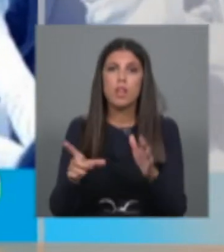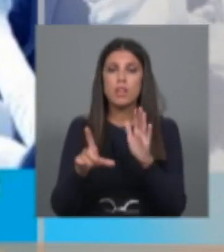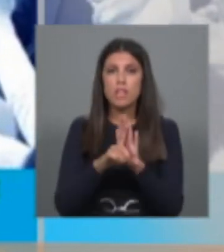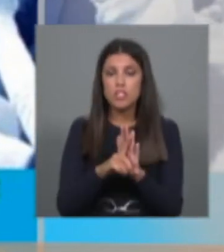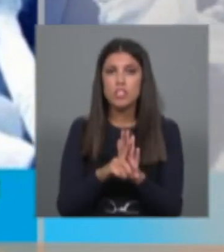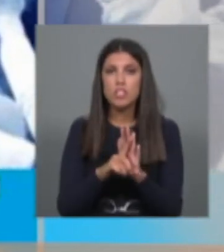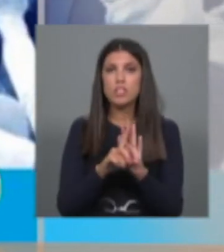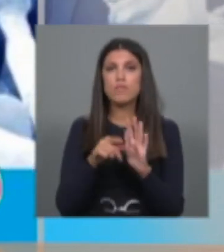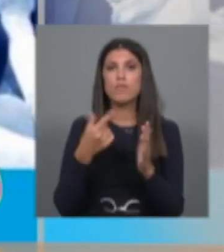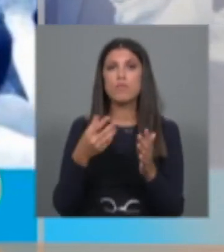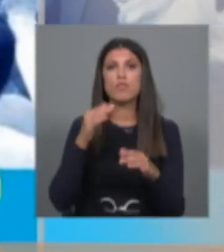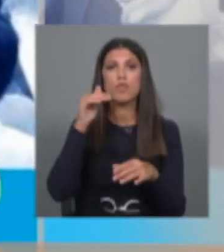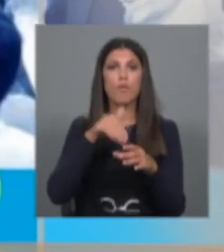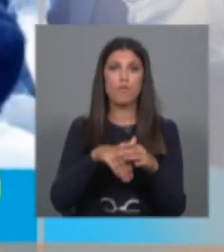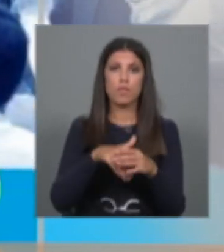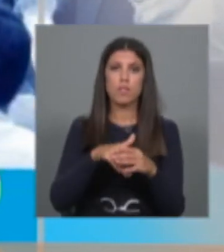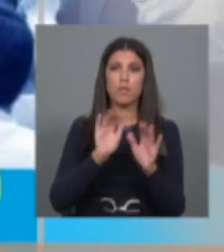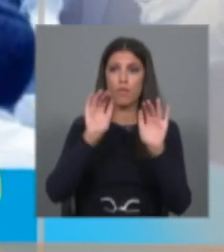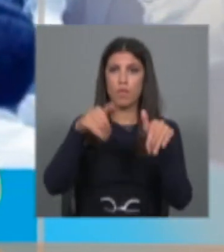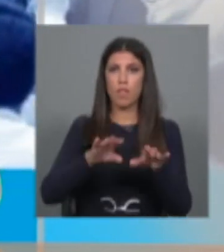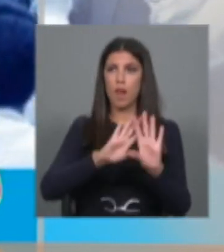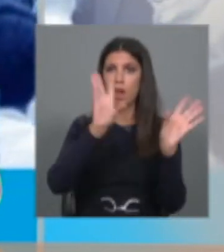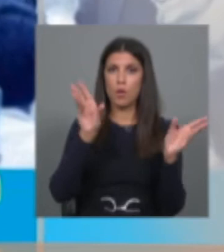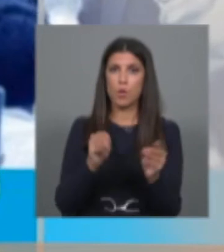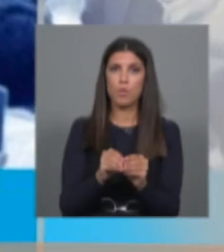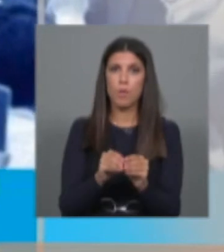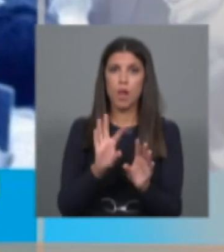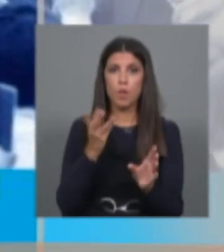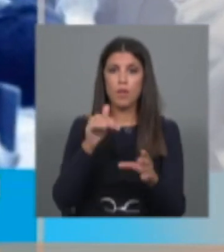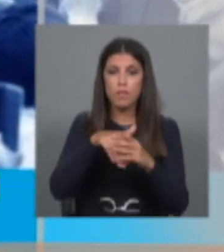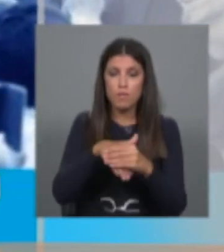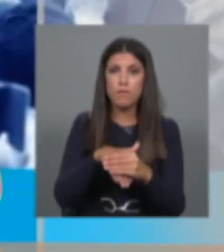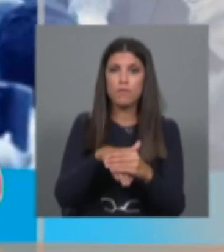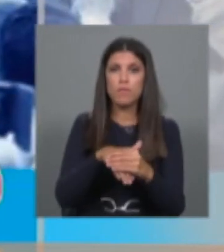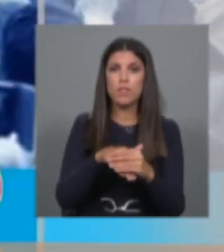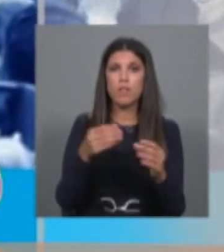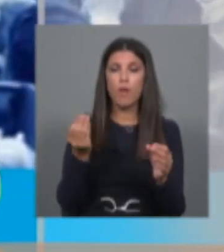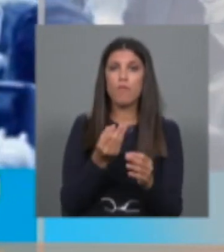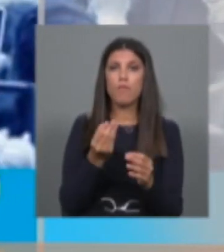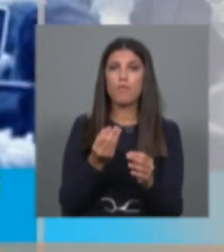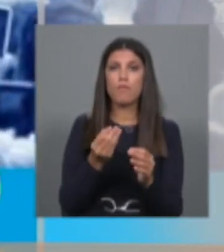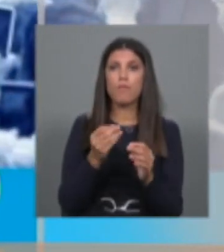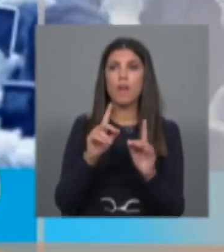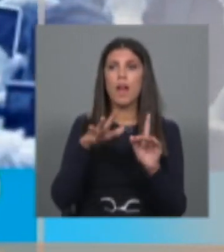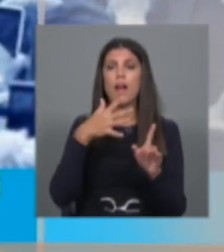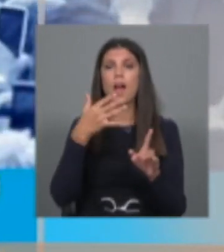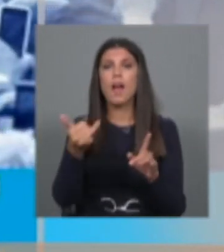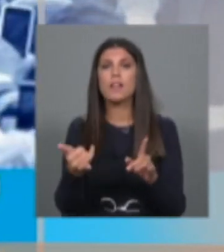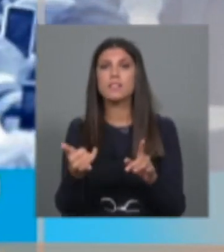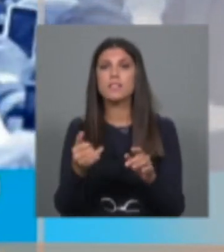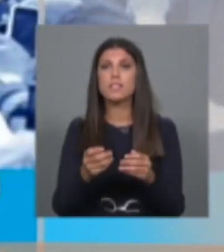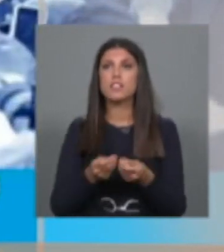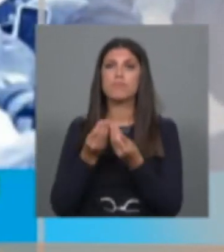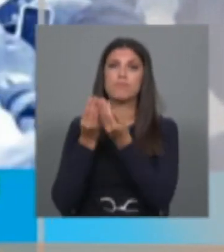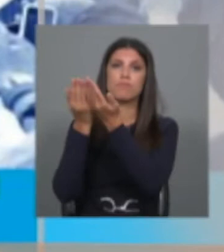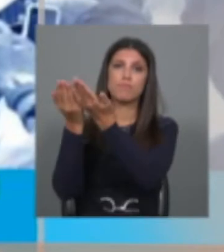uma votação final global. Quando acontecer essa votação final global, seguirá para o Presidente